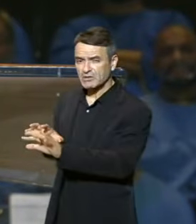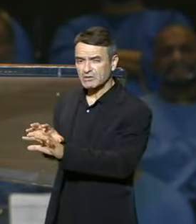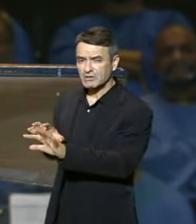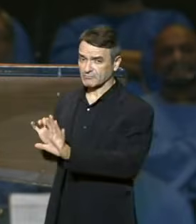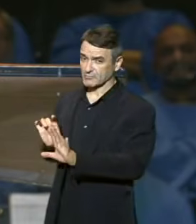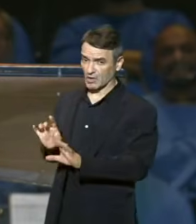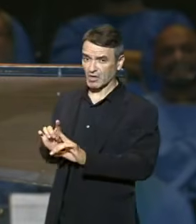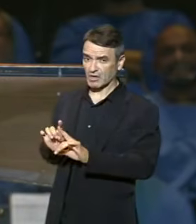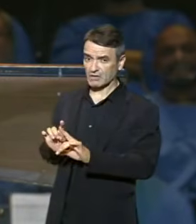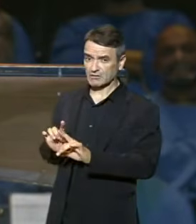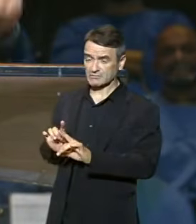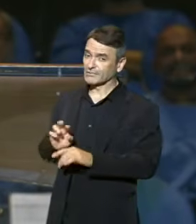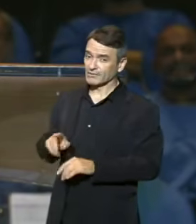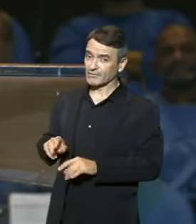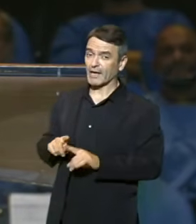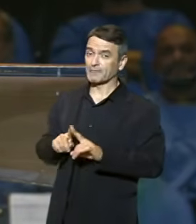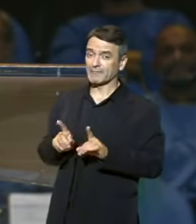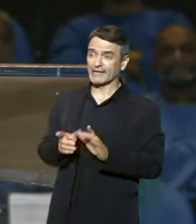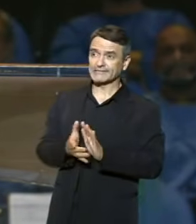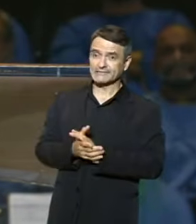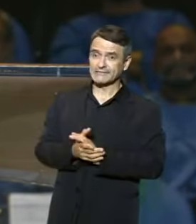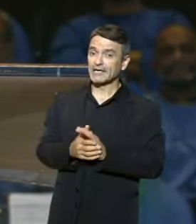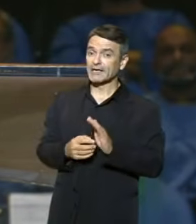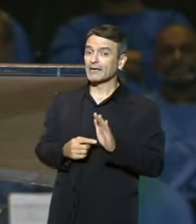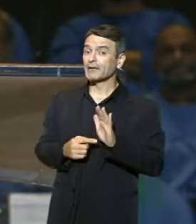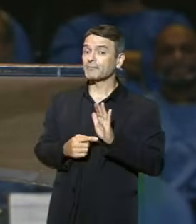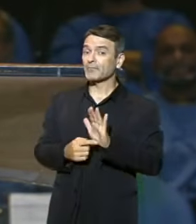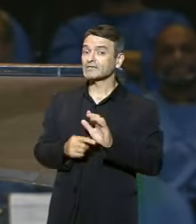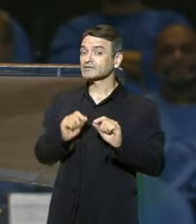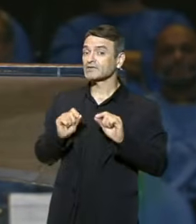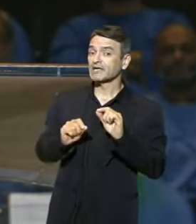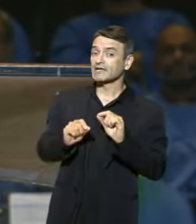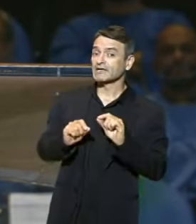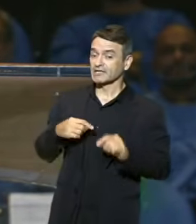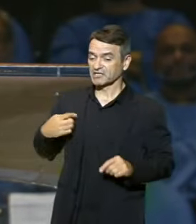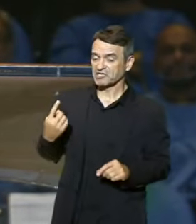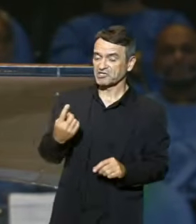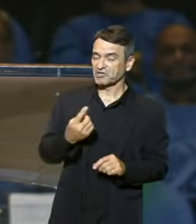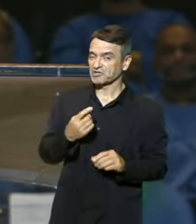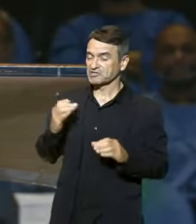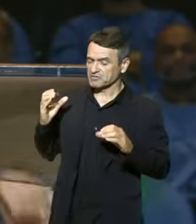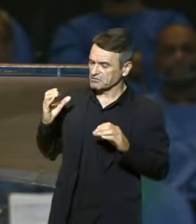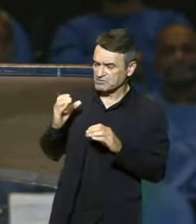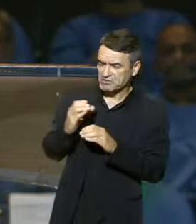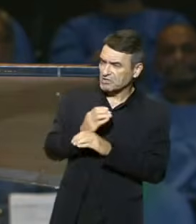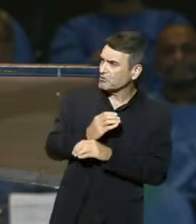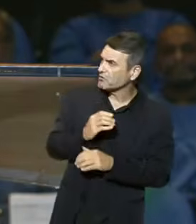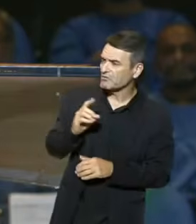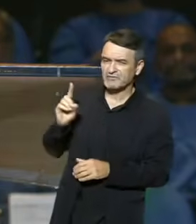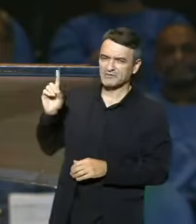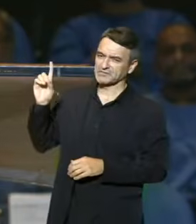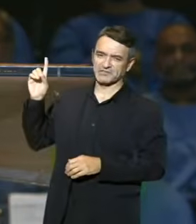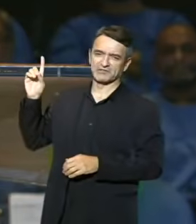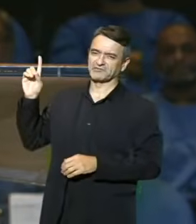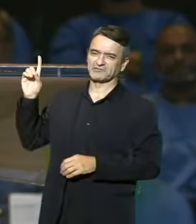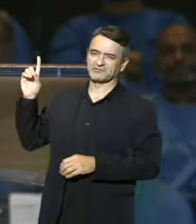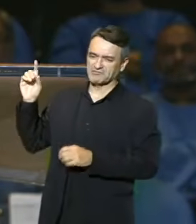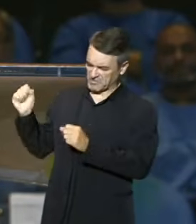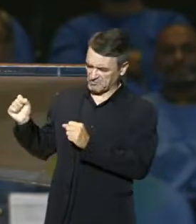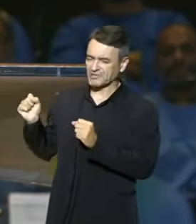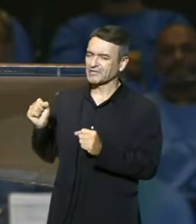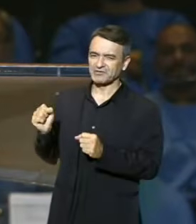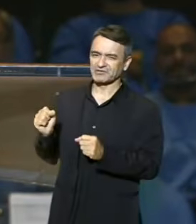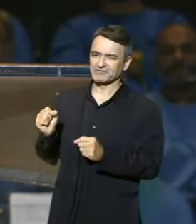demonstra que eu e você não confiamos no Deus Todo-Poderoso. Não confiamos no plano dele para a nossa vida.